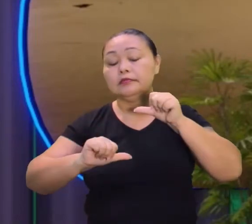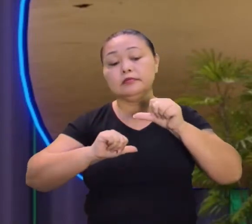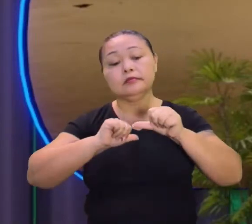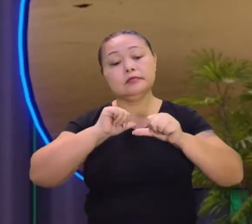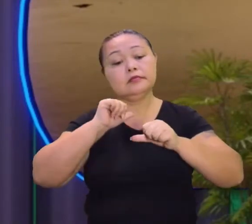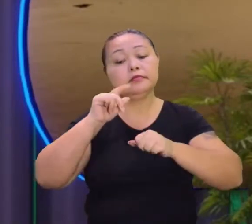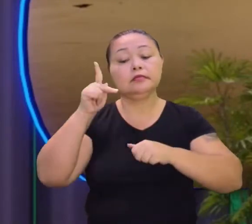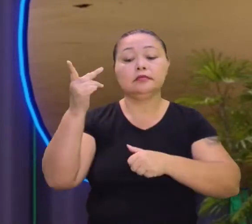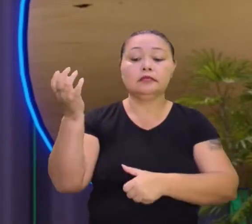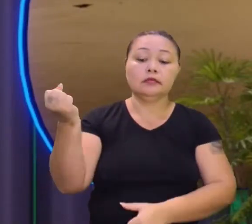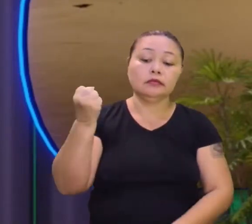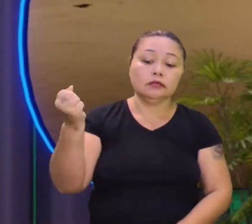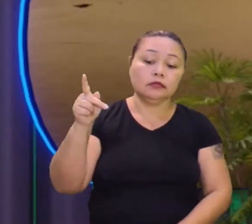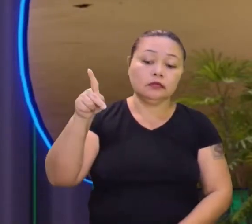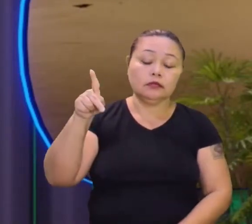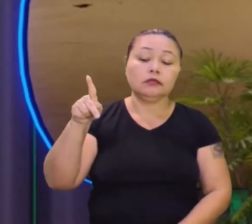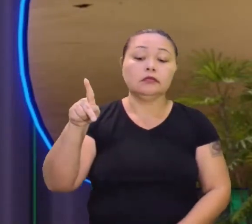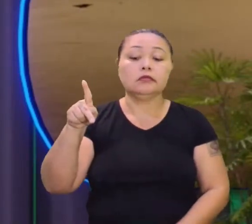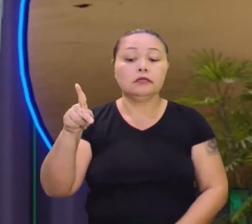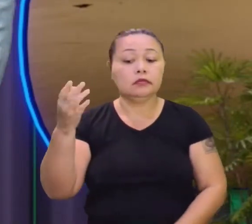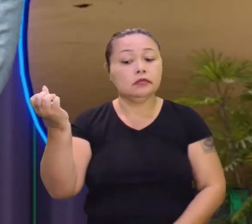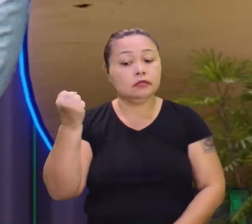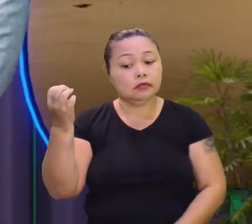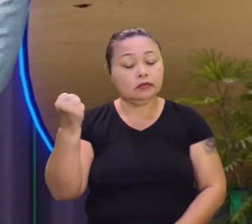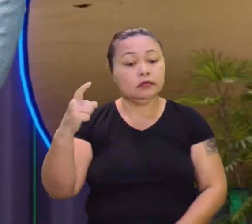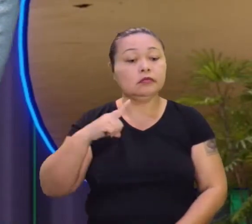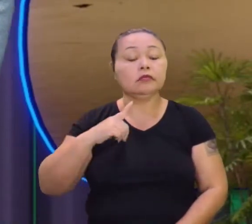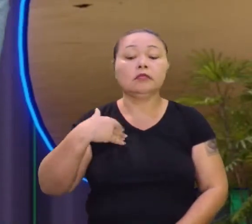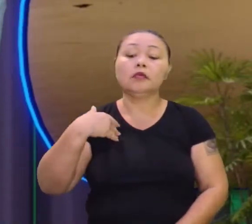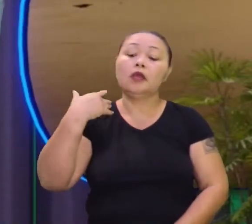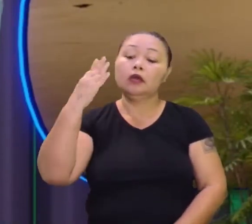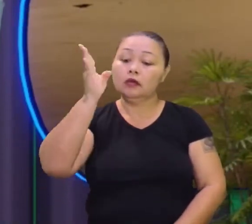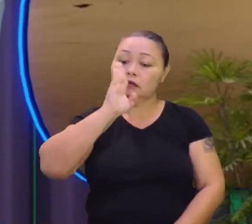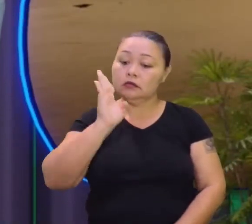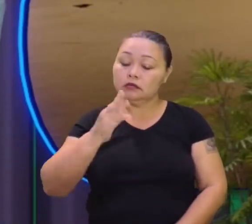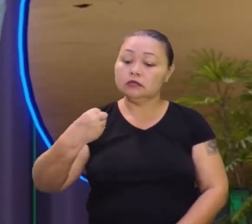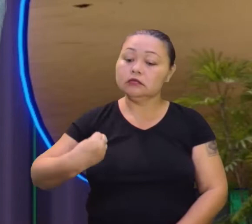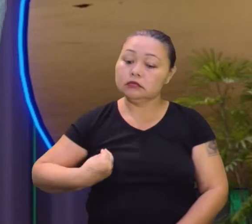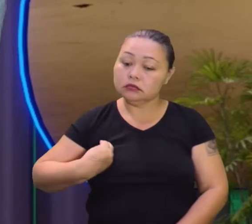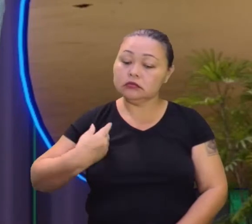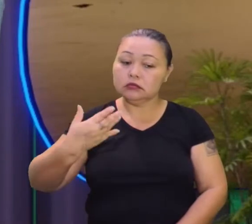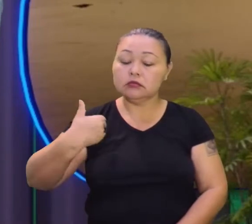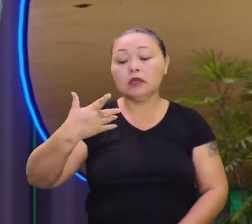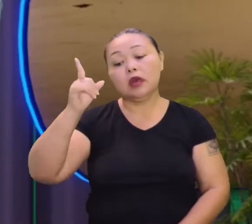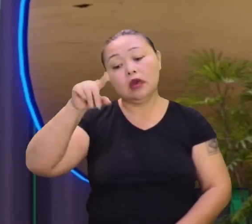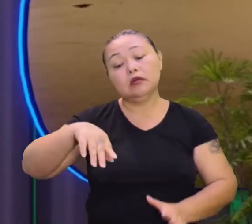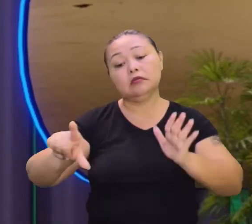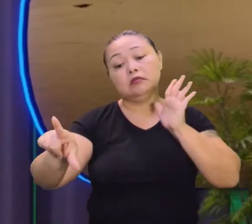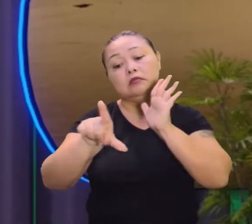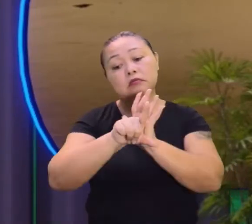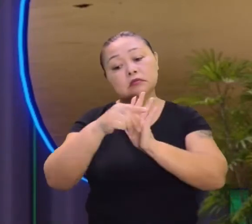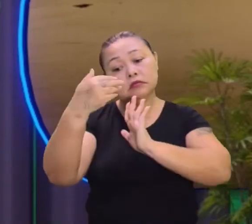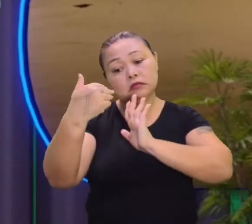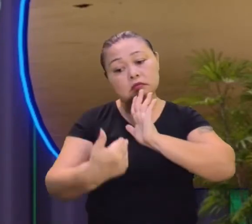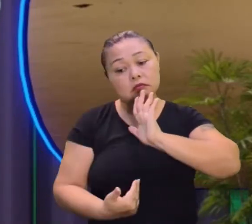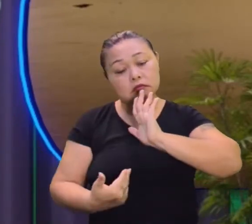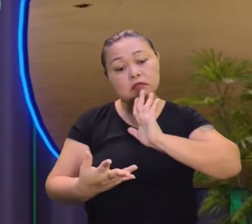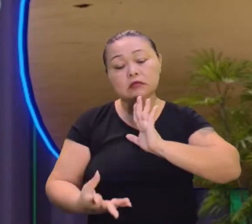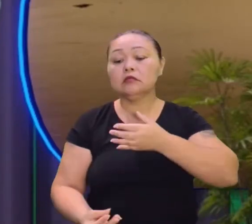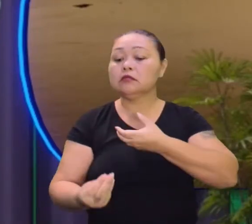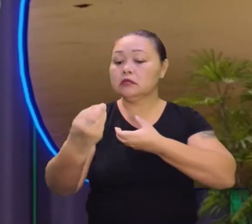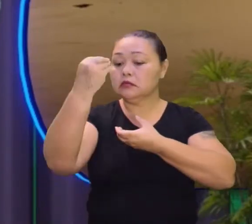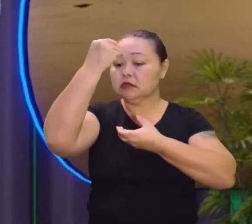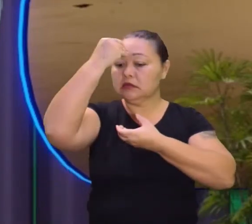da Previdência, né? Porque o brasileiro está vivendo mais, o que vale ainda É a lei. é a lei, certo? Então, guarde